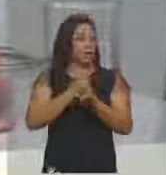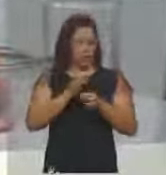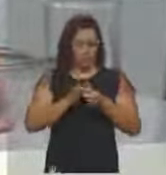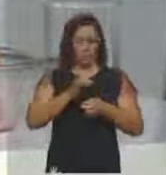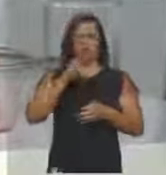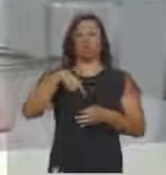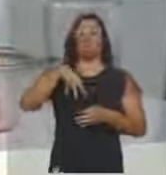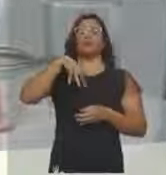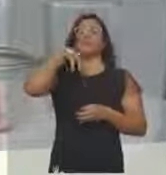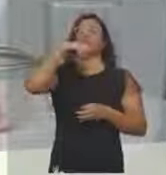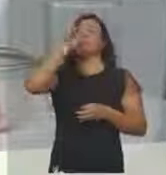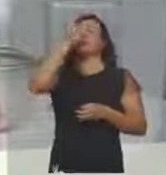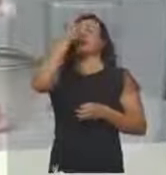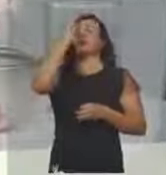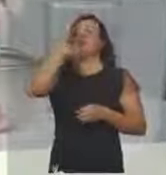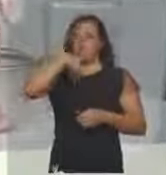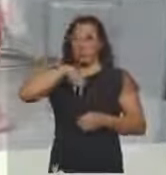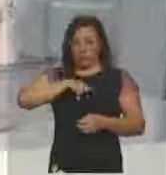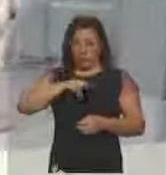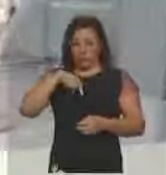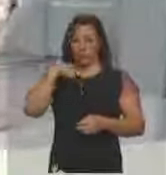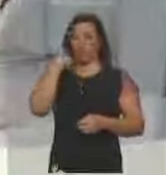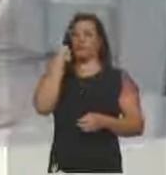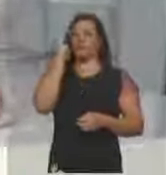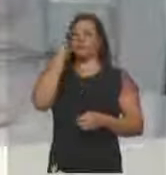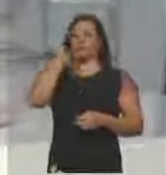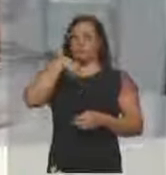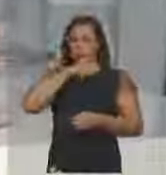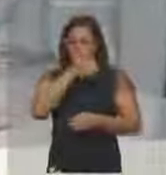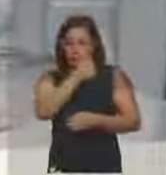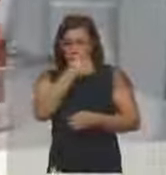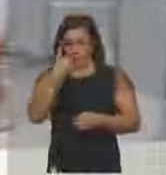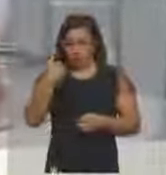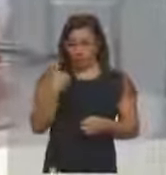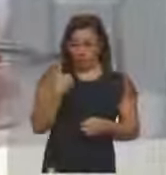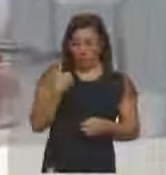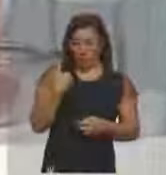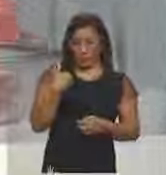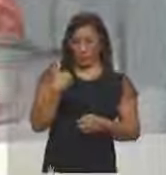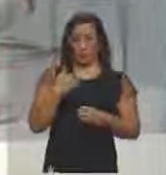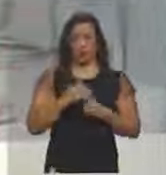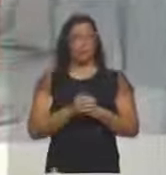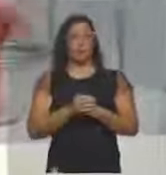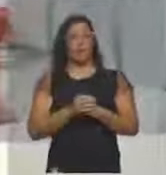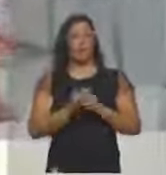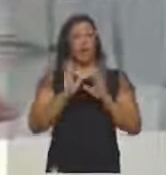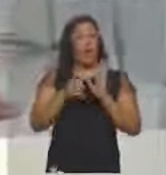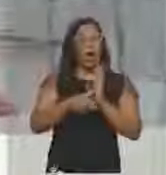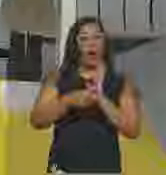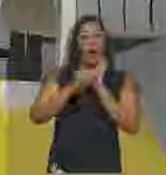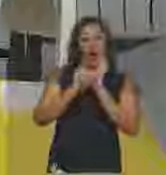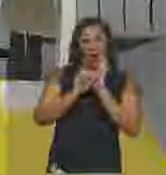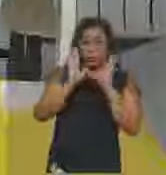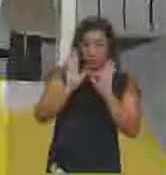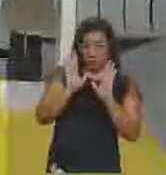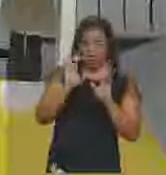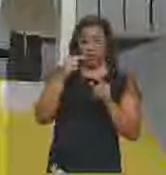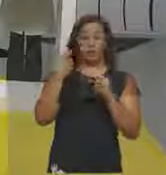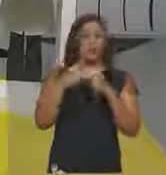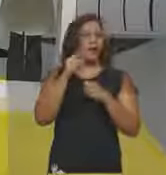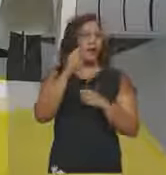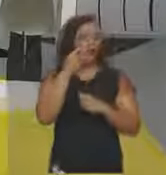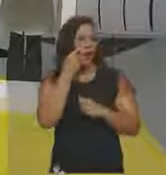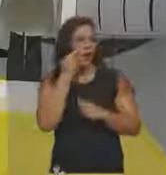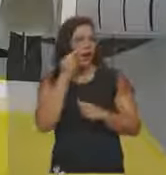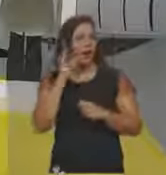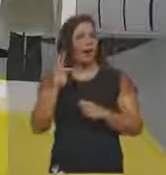a passagem do ar, de maneira que esse ar chegue até os pulmões. Mas antes do ar chegar aos pulmões, você observa